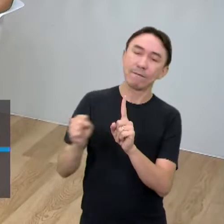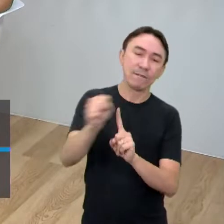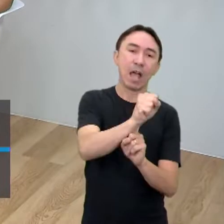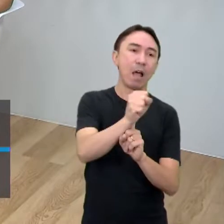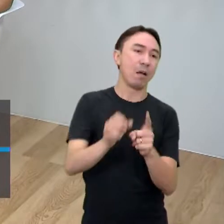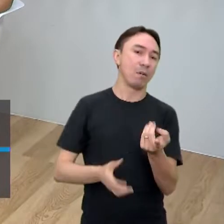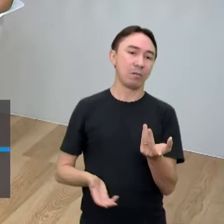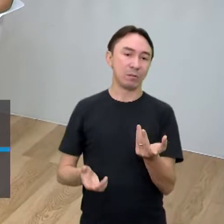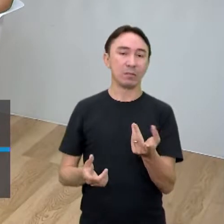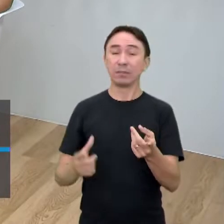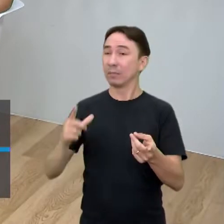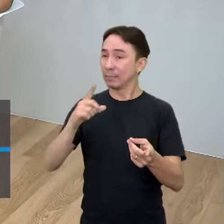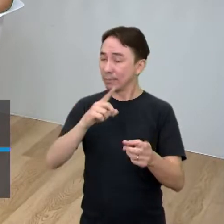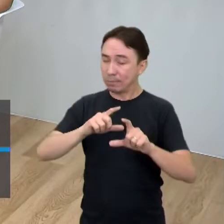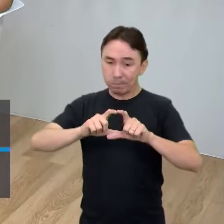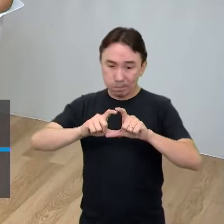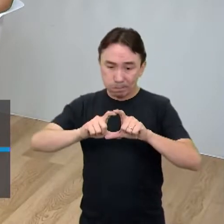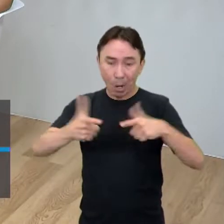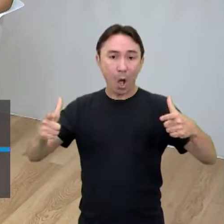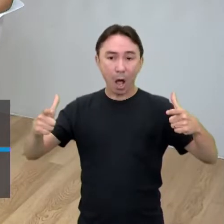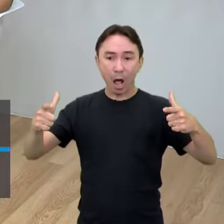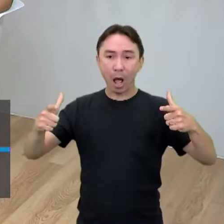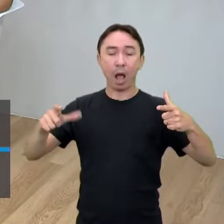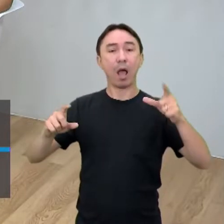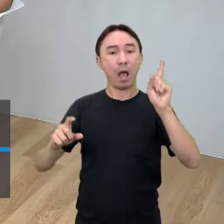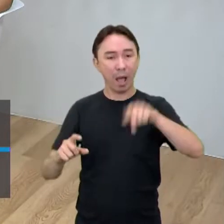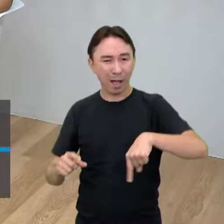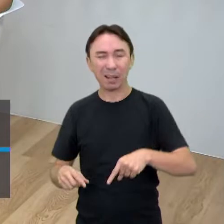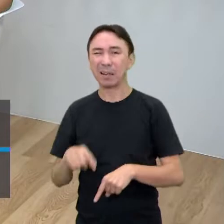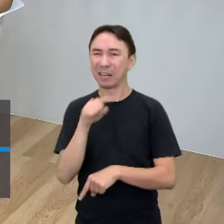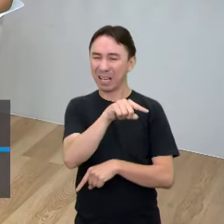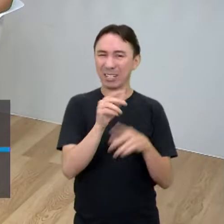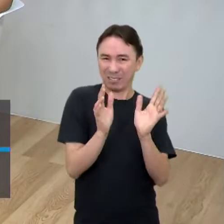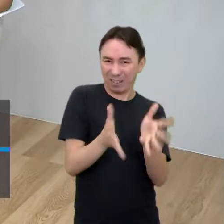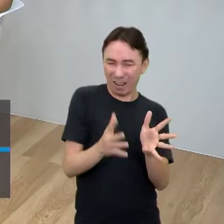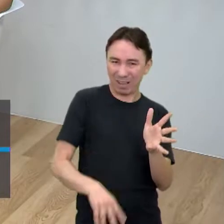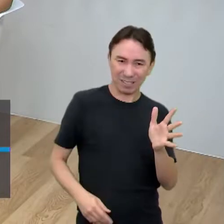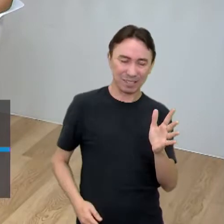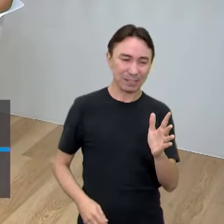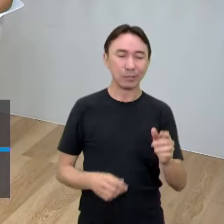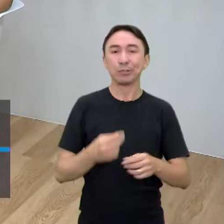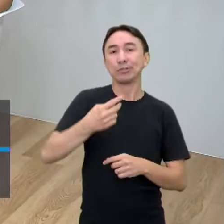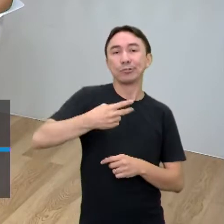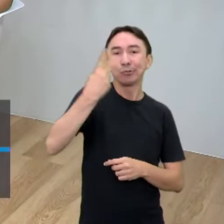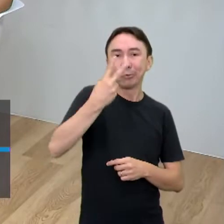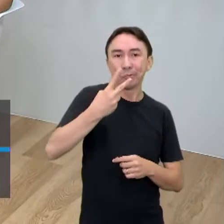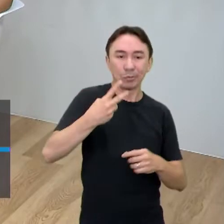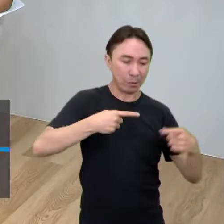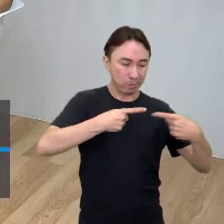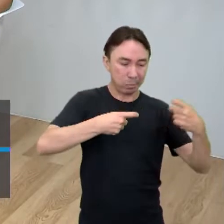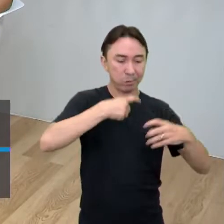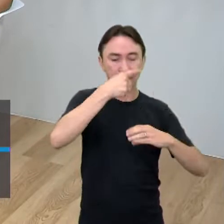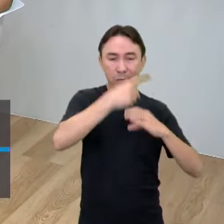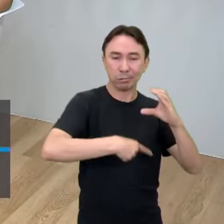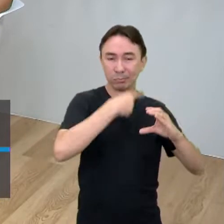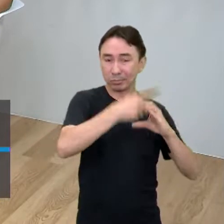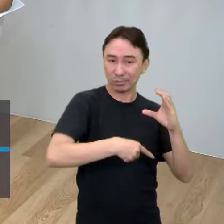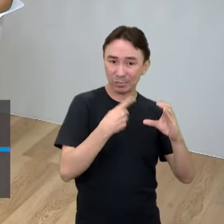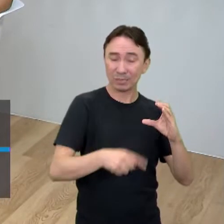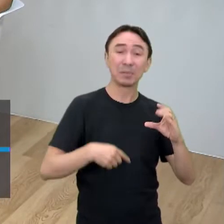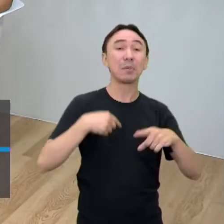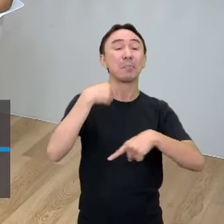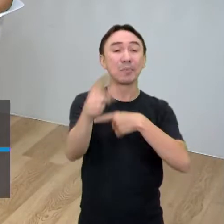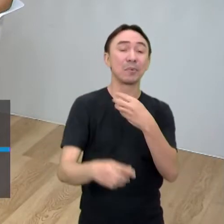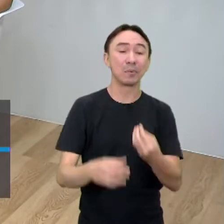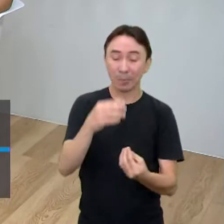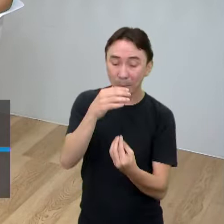mais amplo, que pega do final da Segunda Guerra Mundial, né? E vai justamente até o surgimento do neoliberalismo